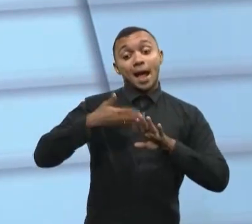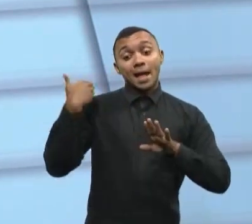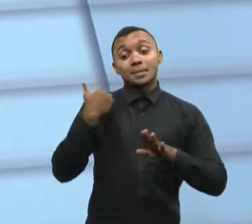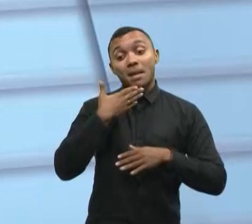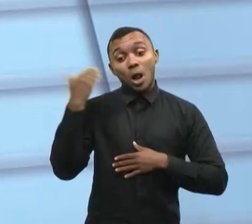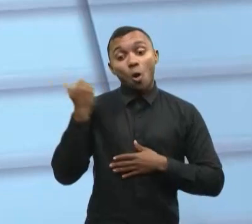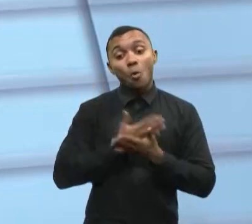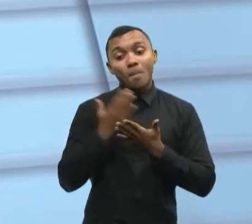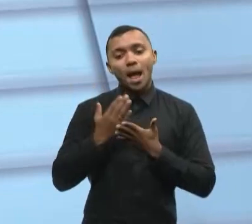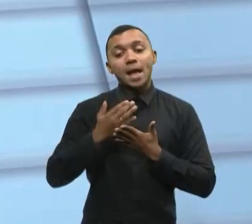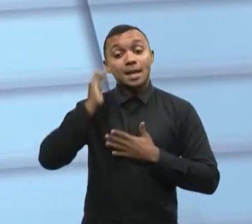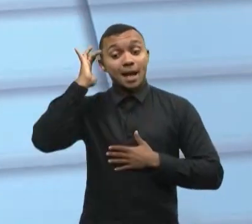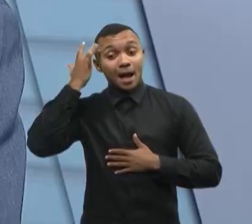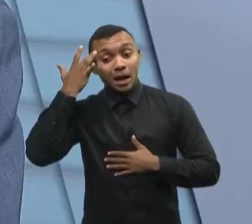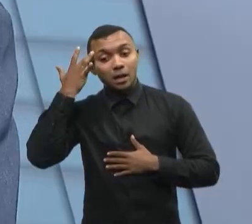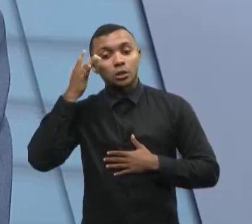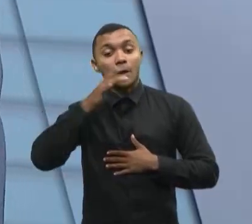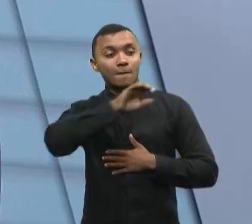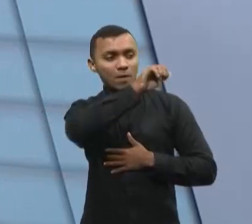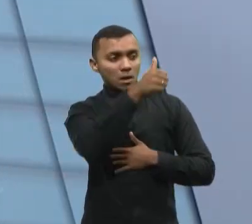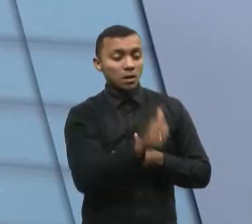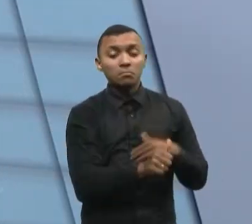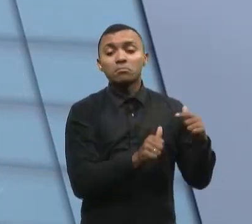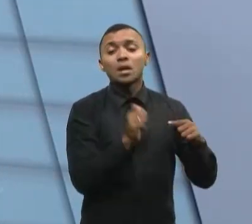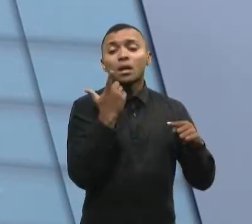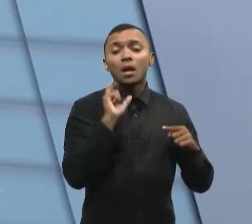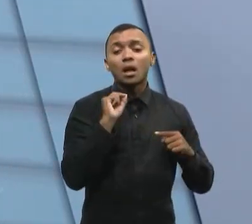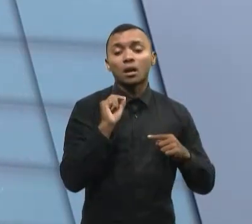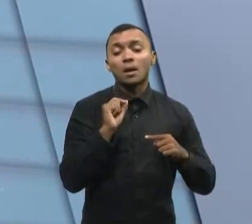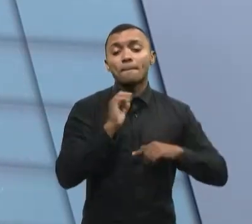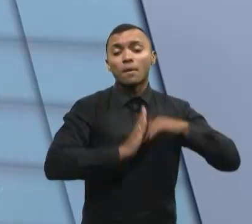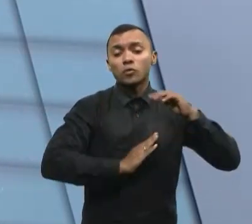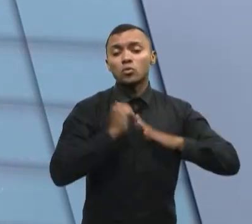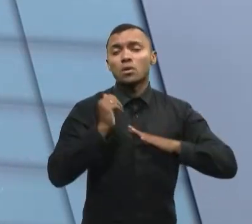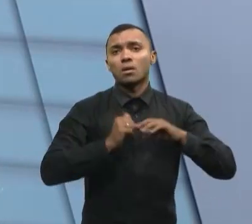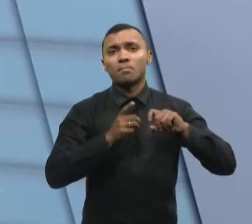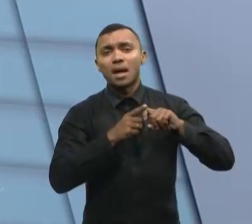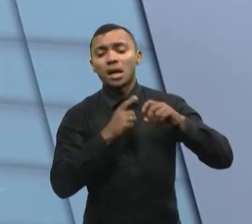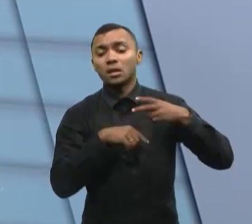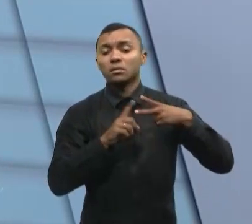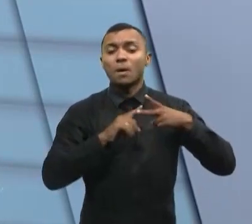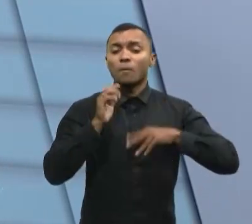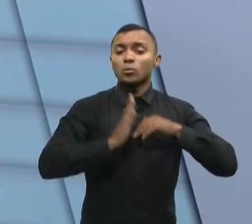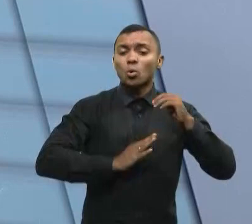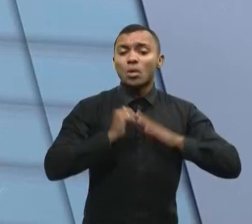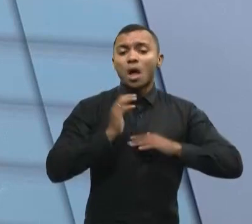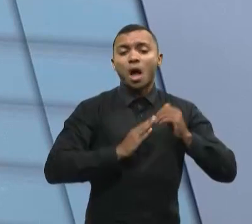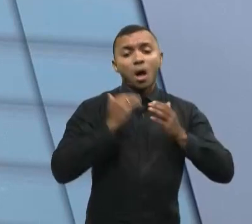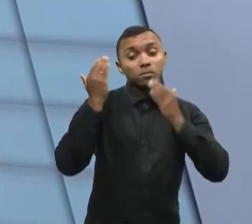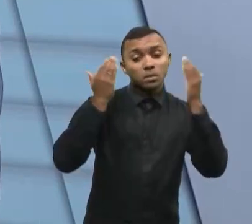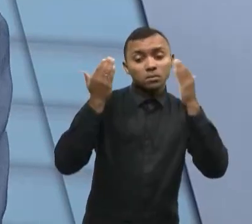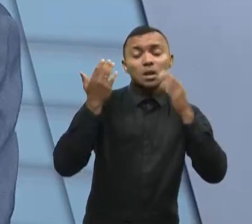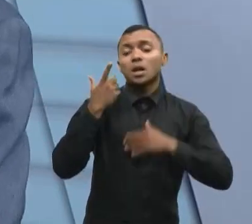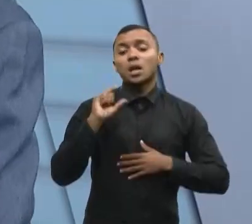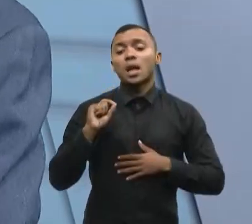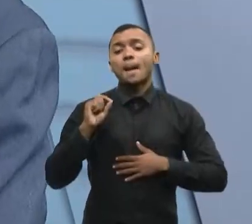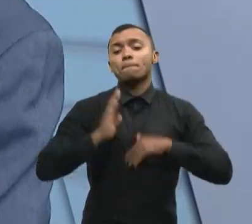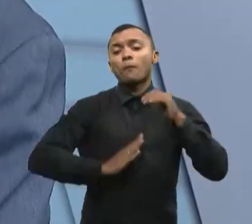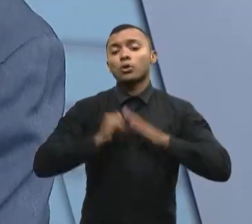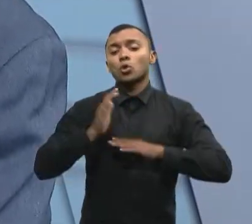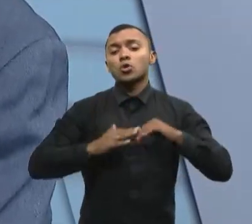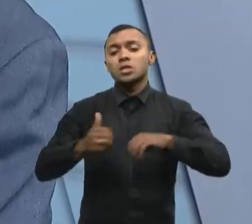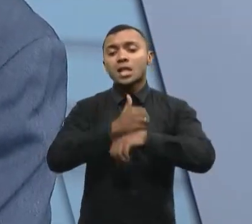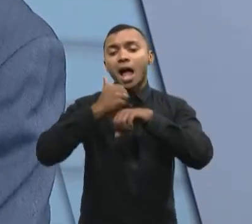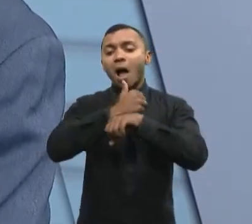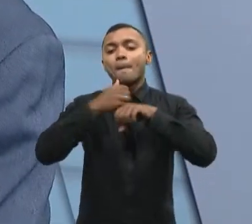ou não, afastar a possibilidade. Esse diagnóstico é feito pelo neuropediatra ou um pediatra? Qual o profissional da medicina que hoje